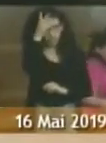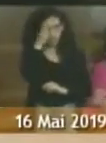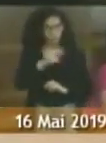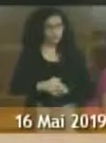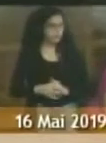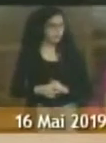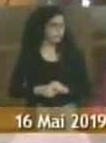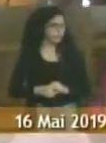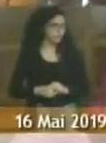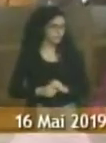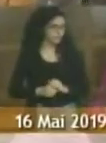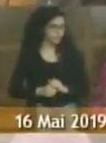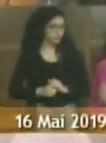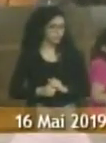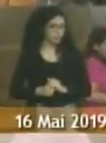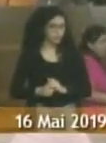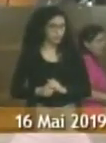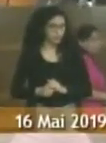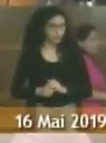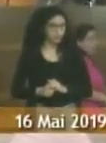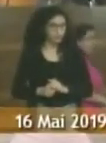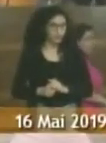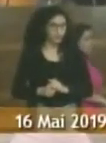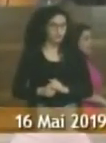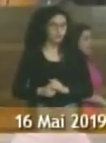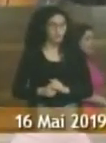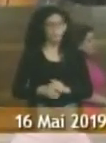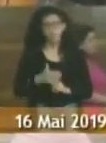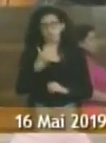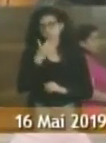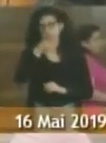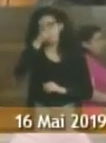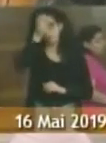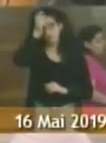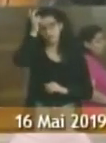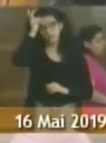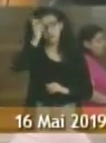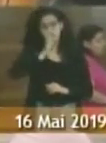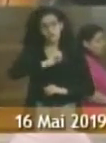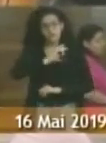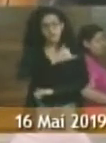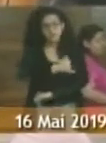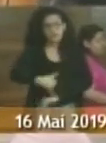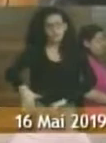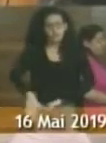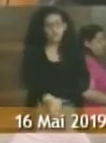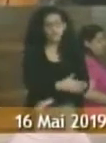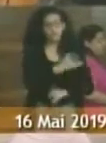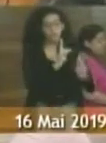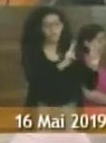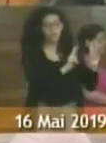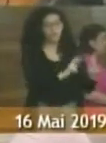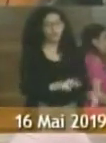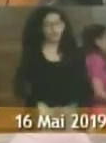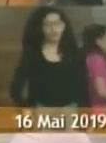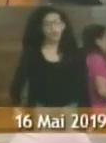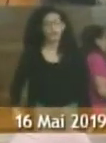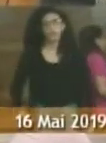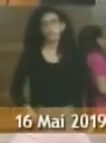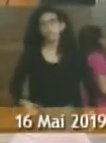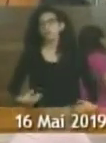Barra 2018, esse mesmo? Indicando ao prefeito municipal a operação tapa-buraco na rua 7 de Abril, no bairro Parque